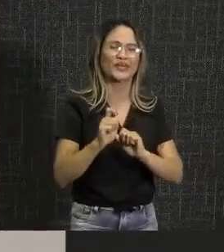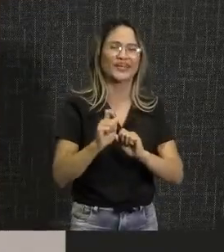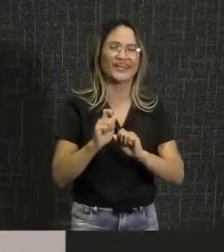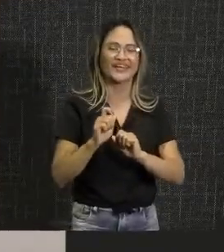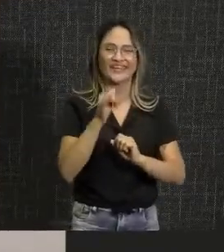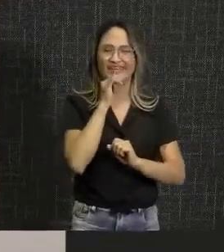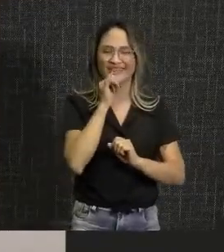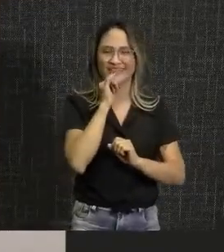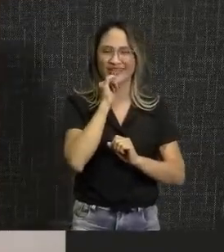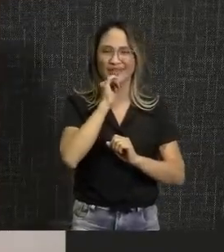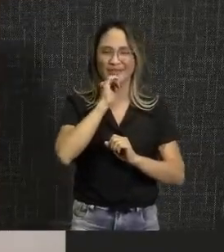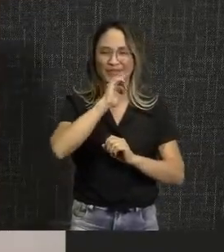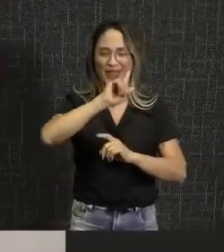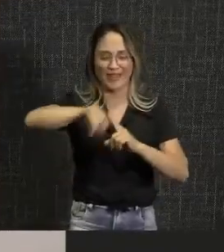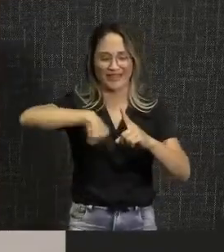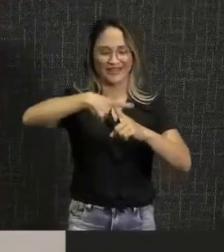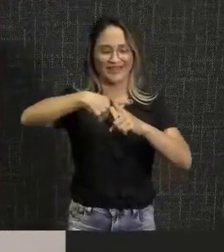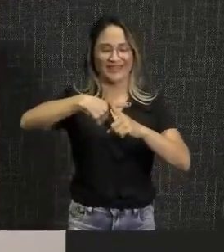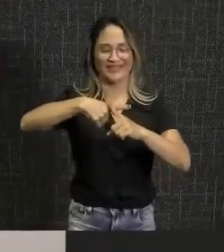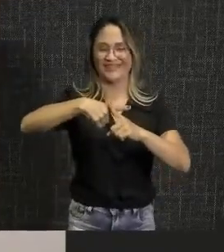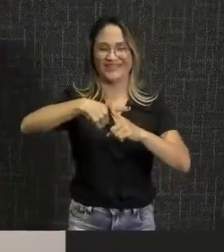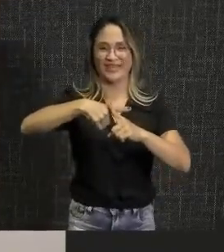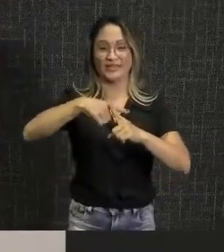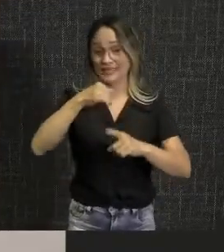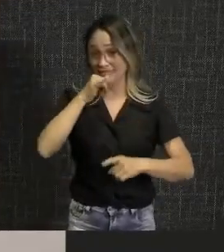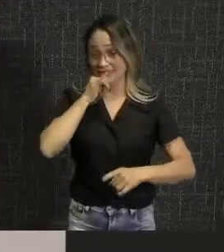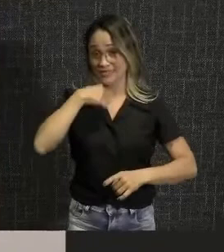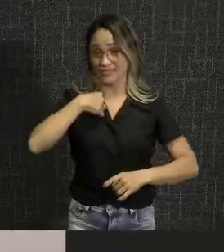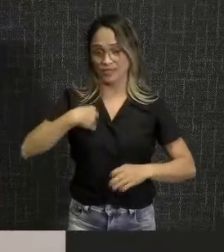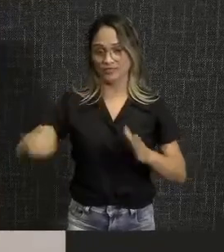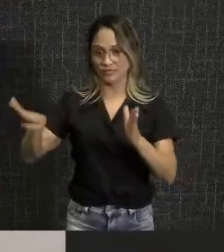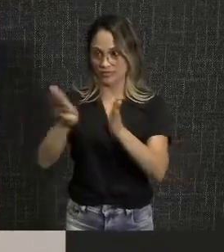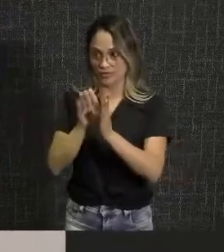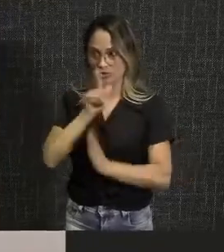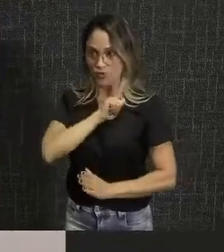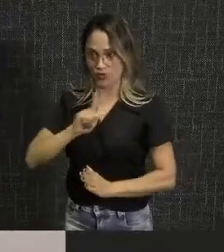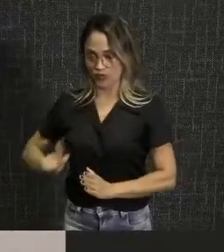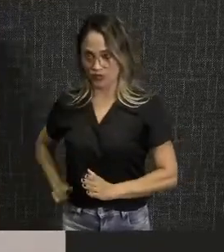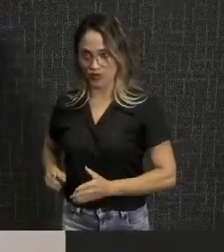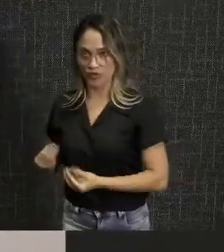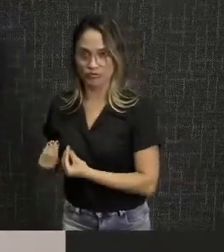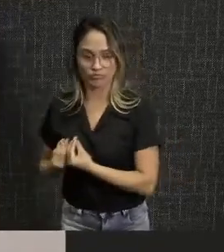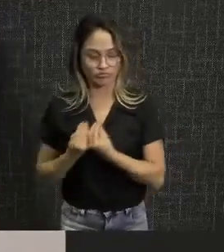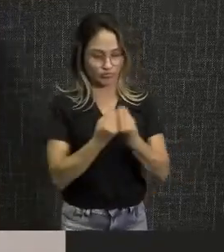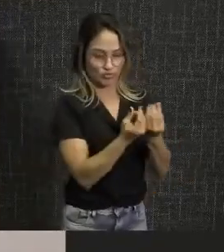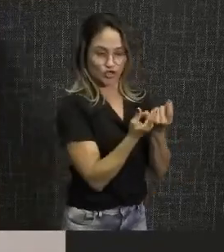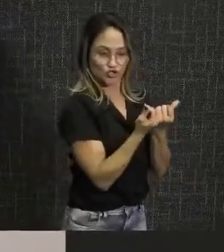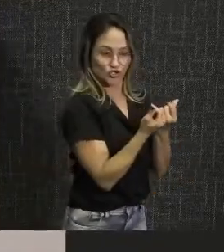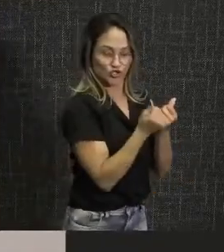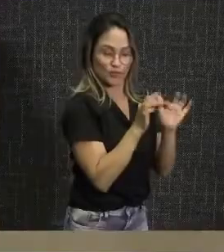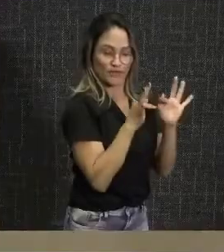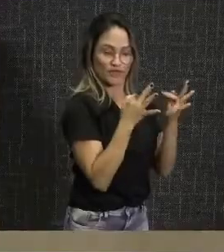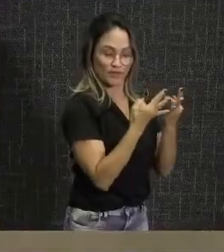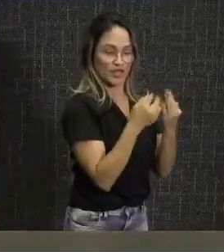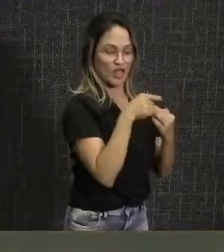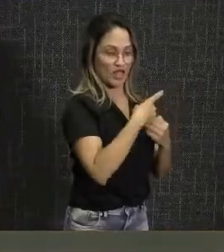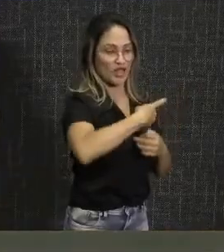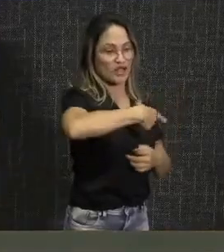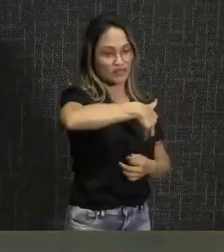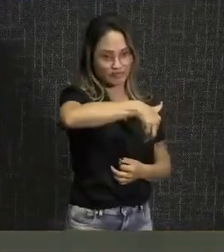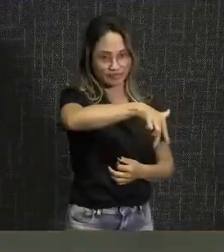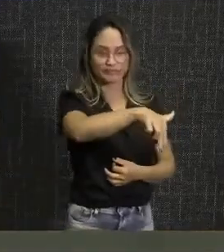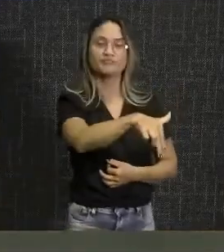Eu chego... Eu sou governo, eu dou dinheiro para a família vai no mercado, na farmácia, o dono